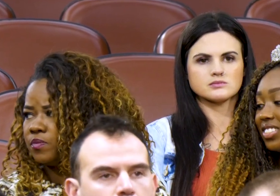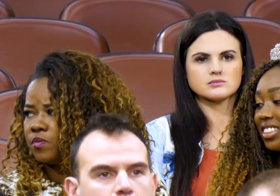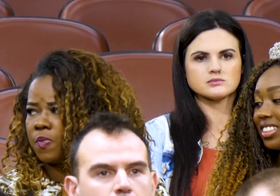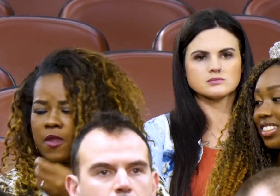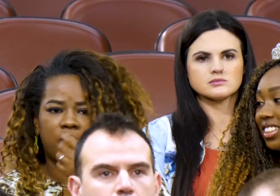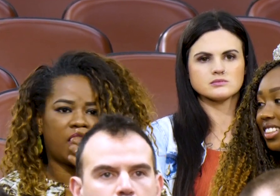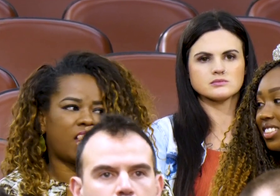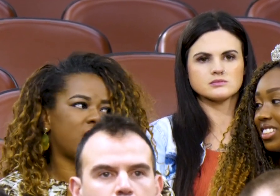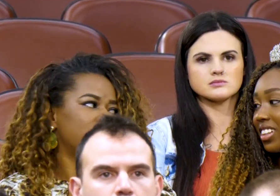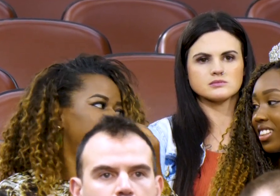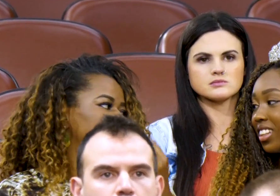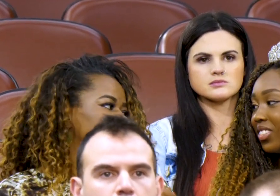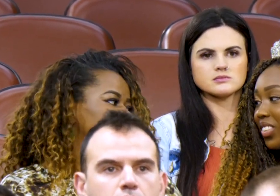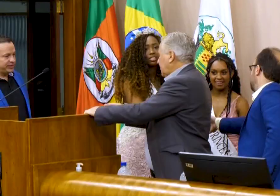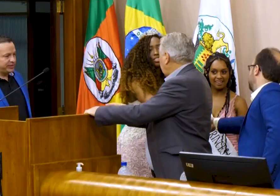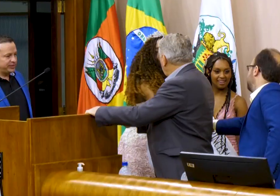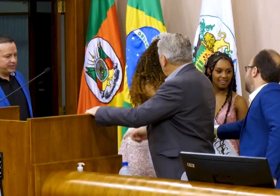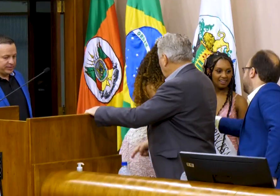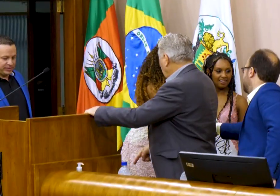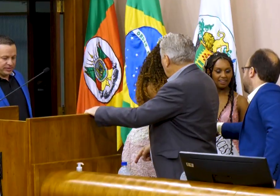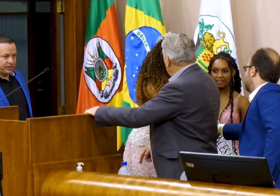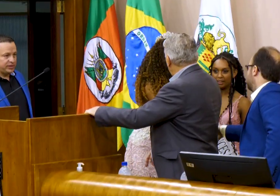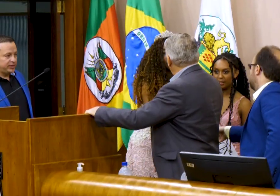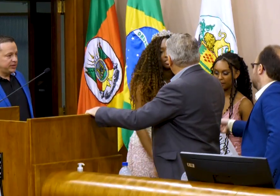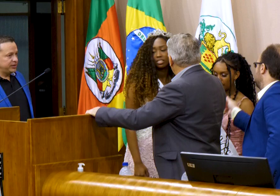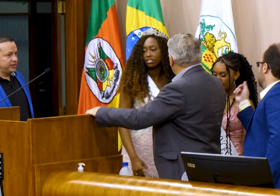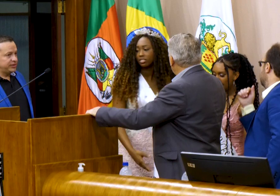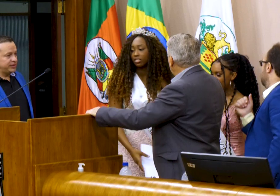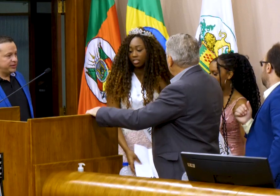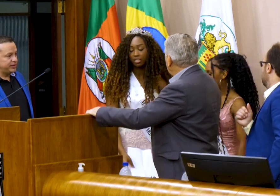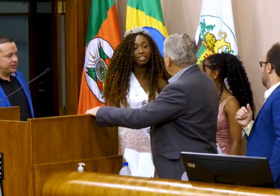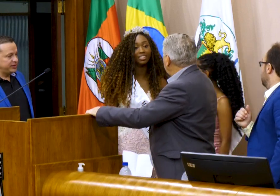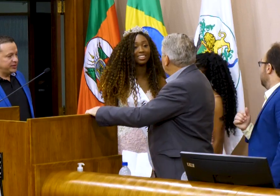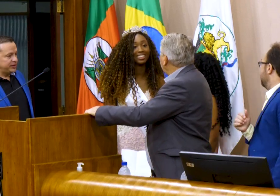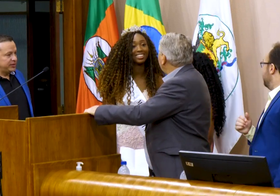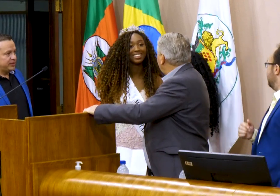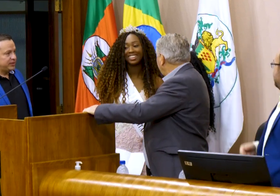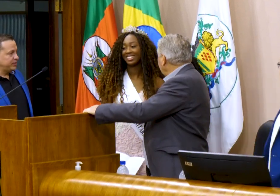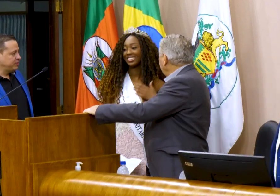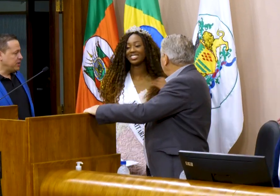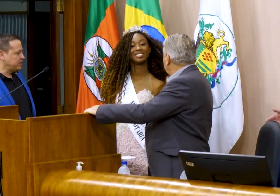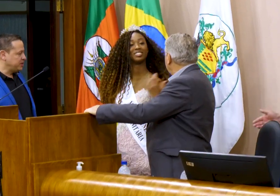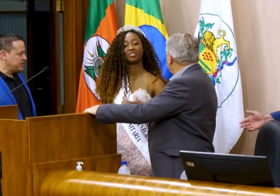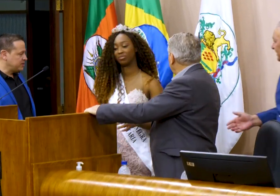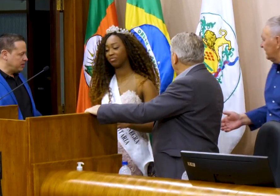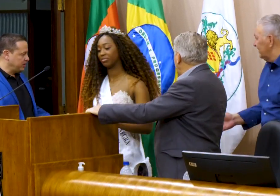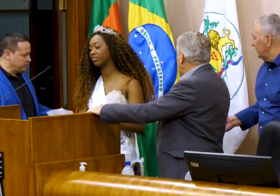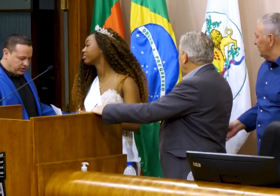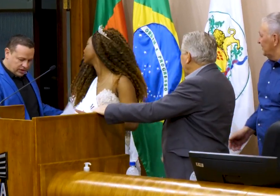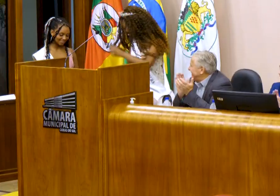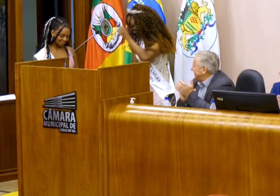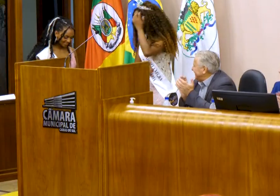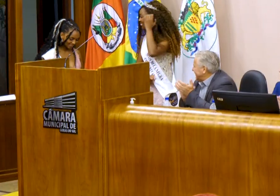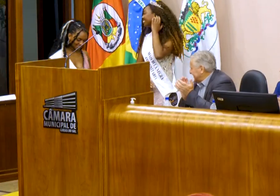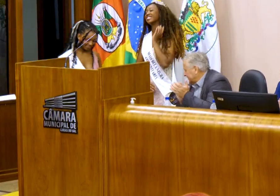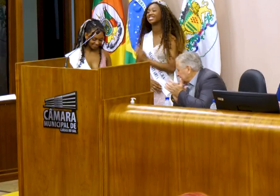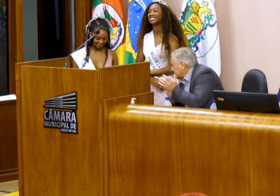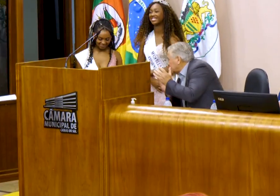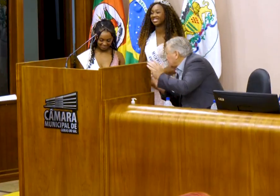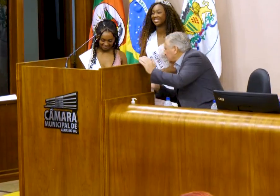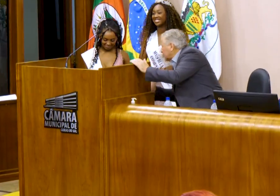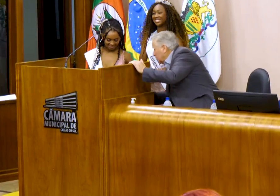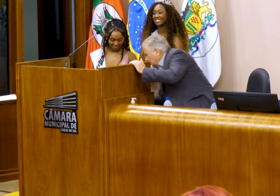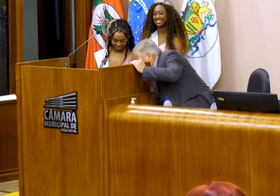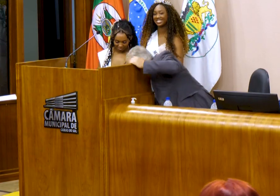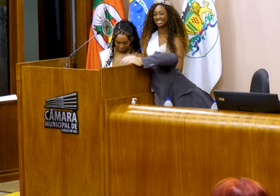Jennifer Brits, de 24 anos, como primeira princesa, e Lidiane Fidelis Machado da Silva, de 23 anos, revelação. A Mais Bela